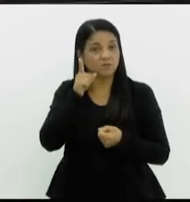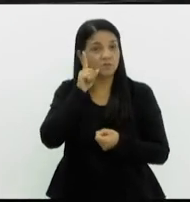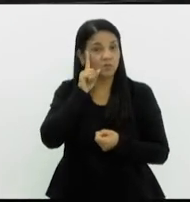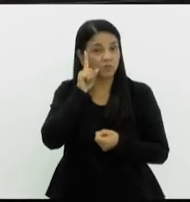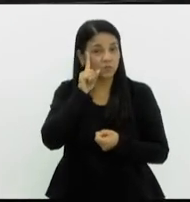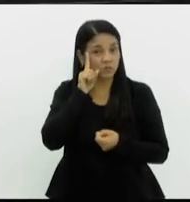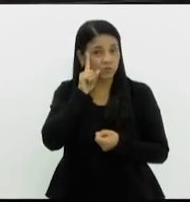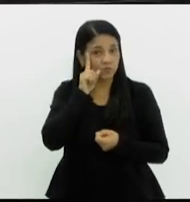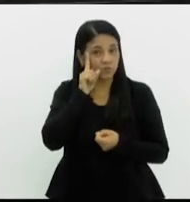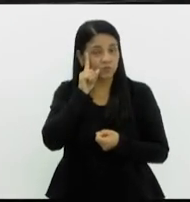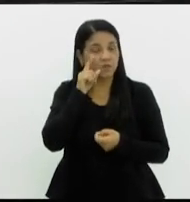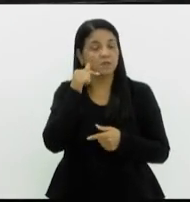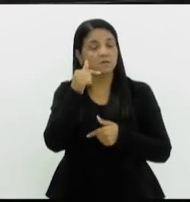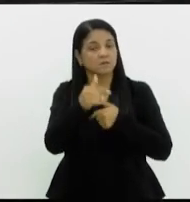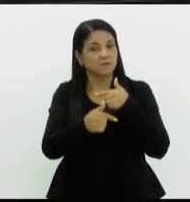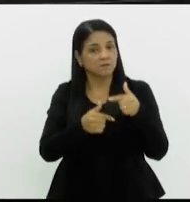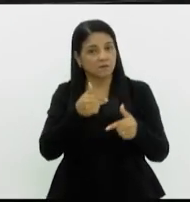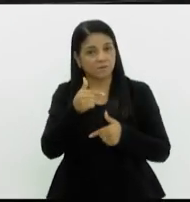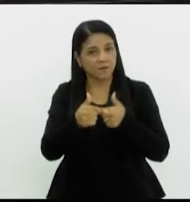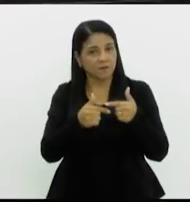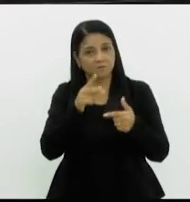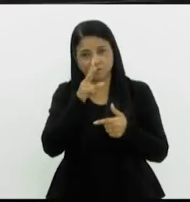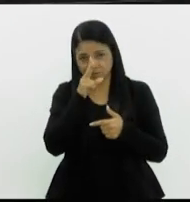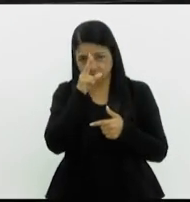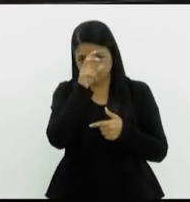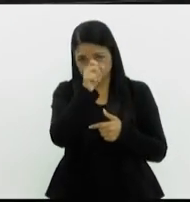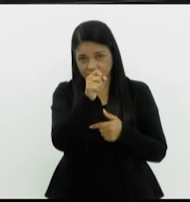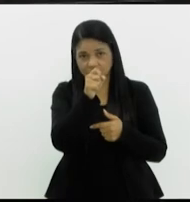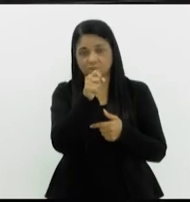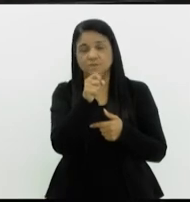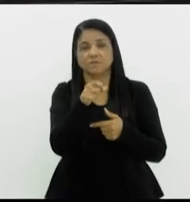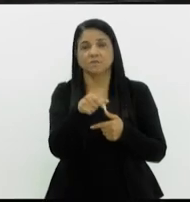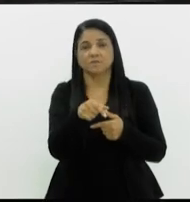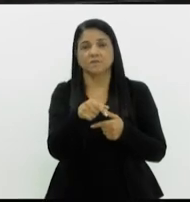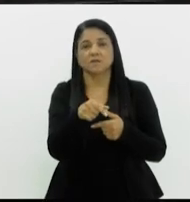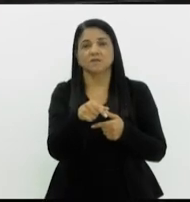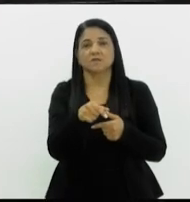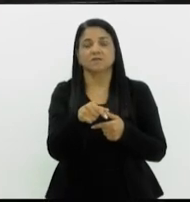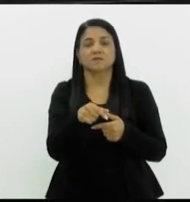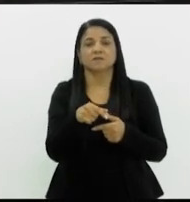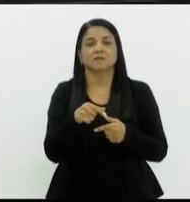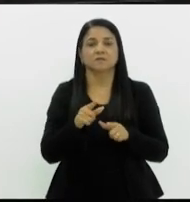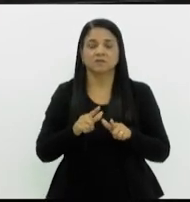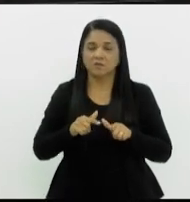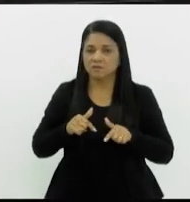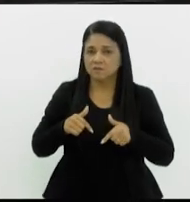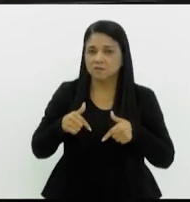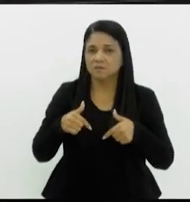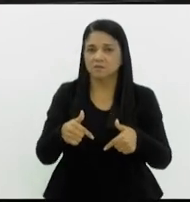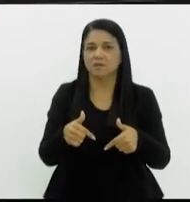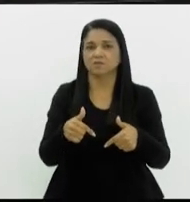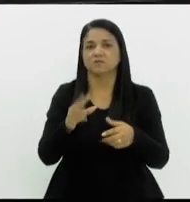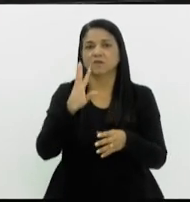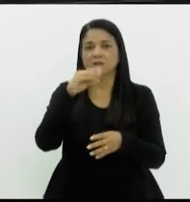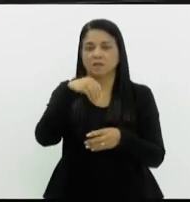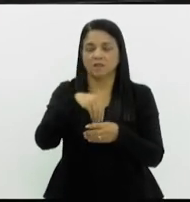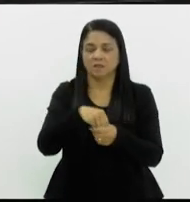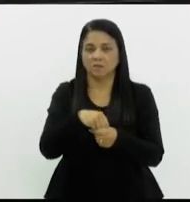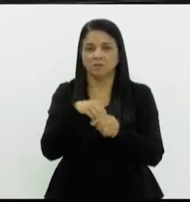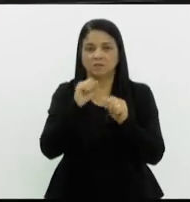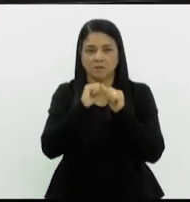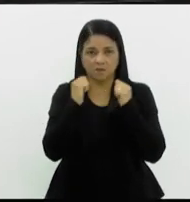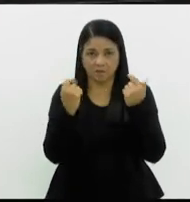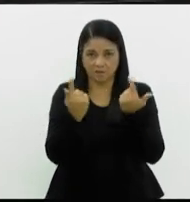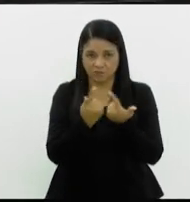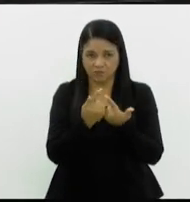nós trabalhamos para fortalecer através da nossa iniciativa aqui dentro da Assembleia Legislativa. E